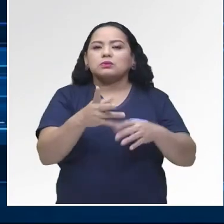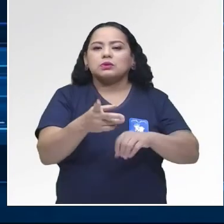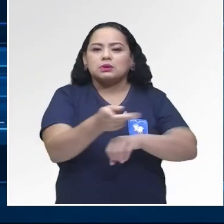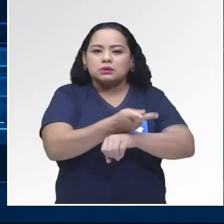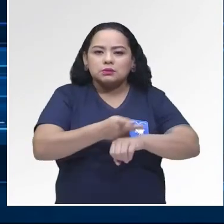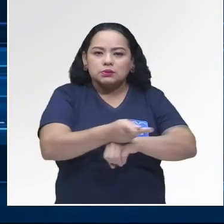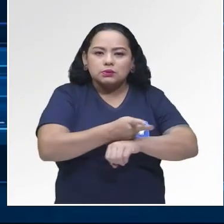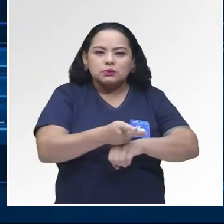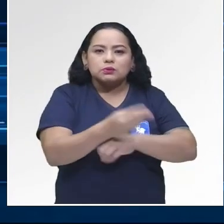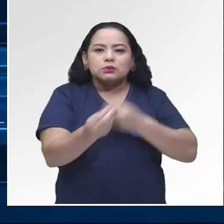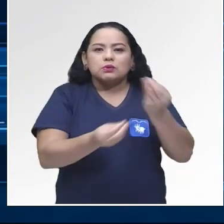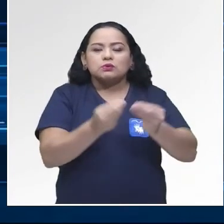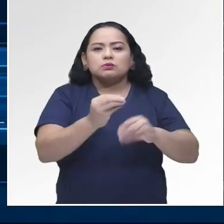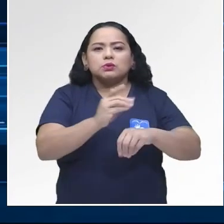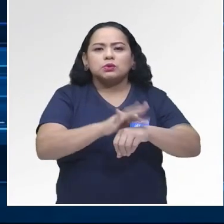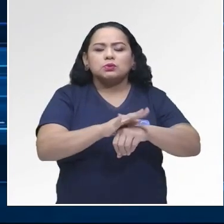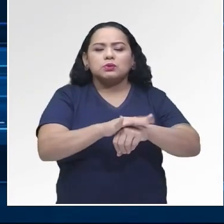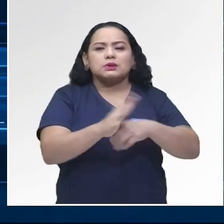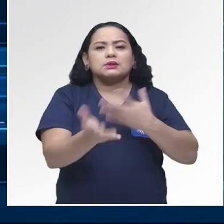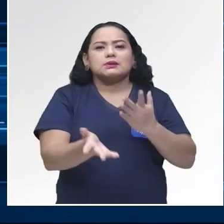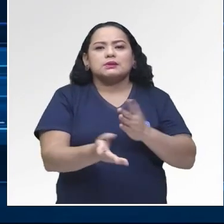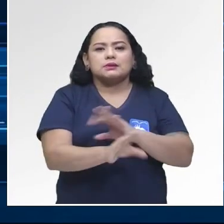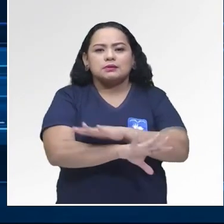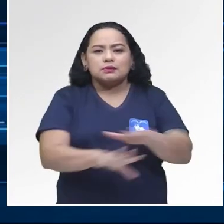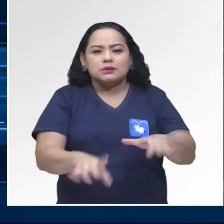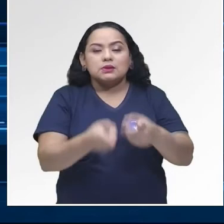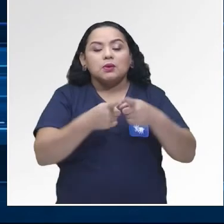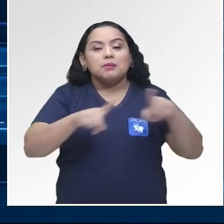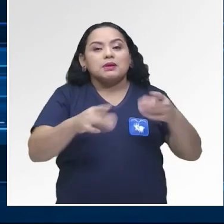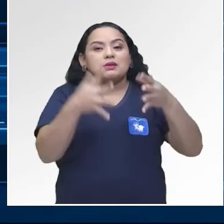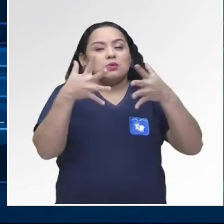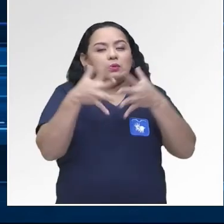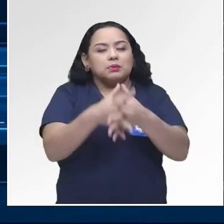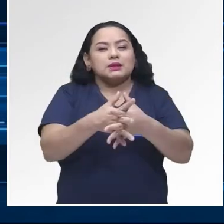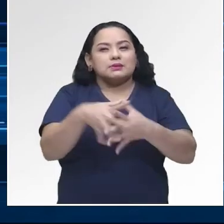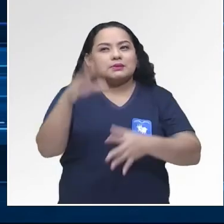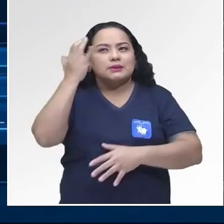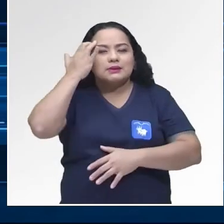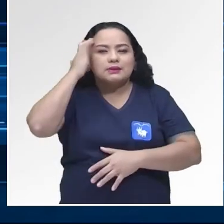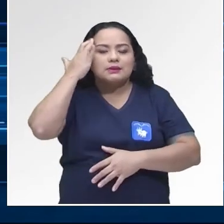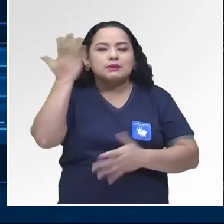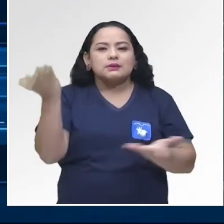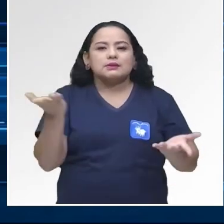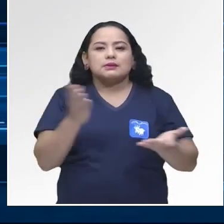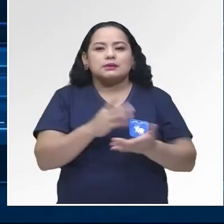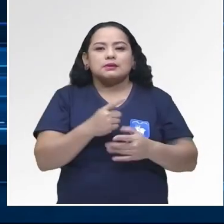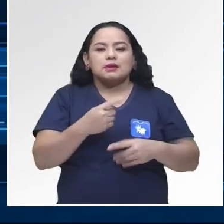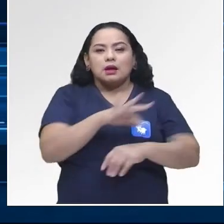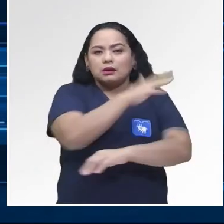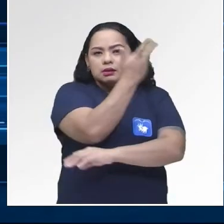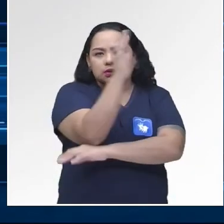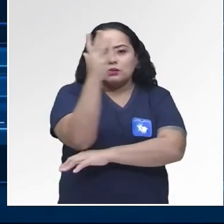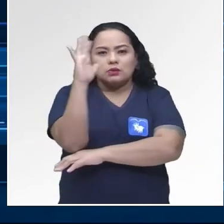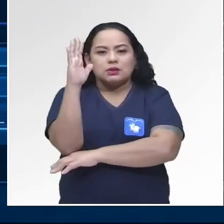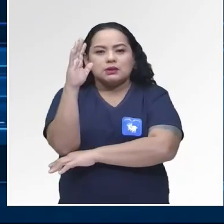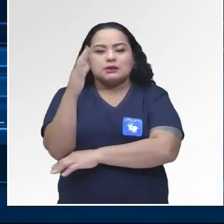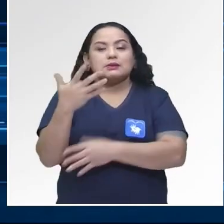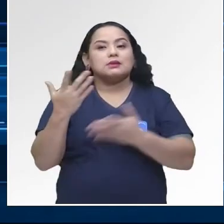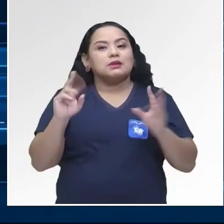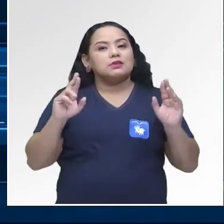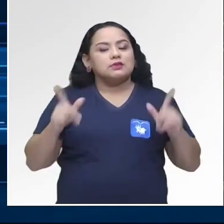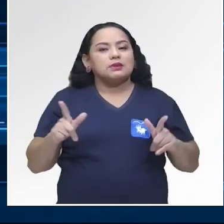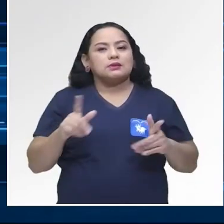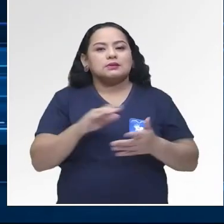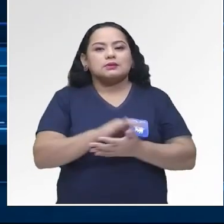uma doença, já é uma coisa mais complexa de se ler, né, de se pensar, do que a natureza na minha frente, não é